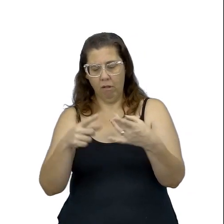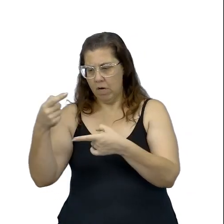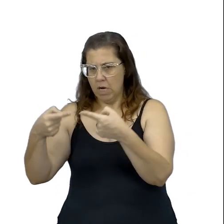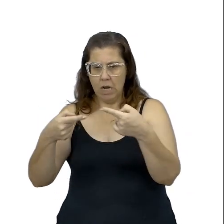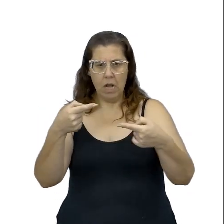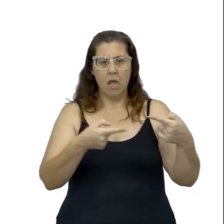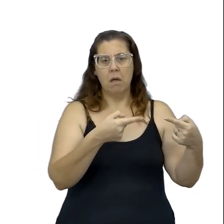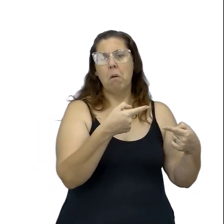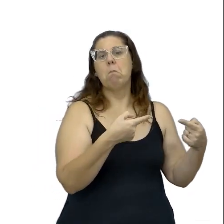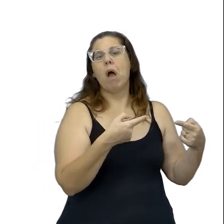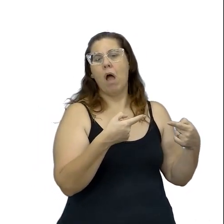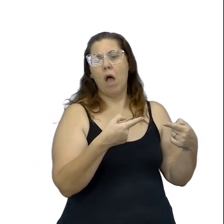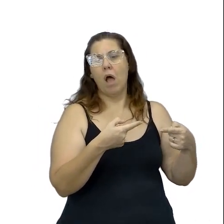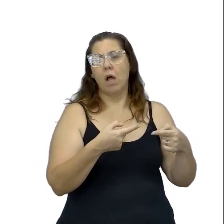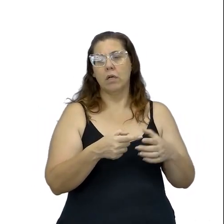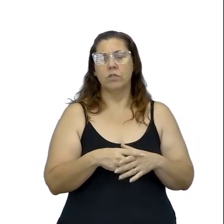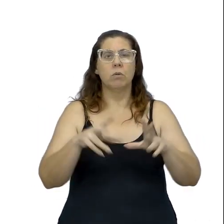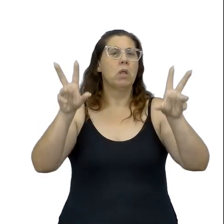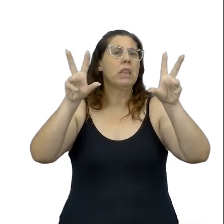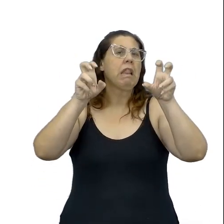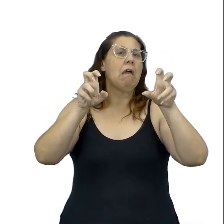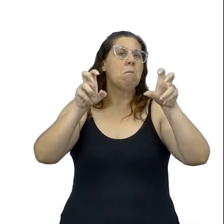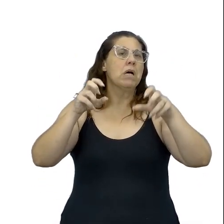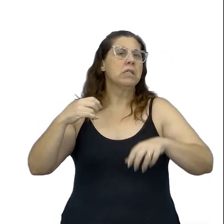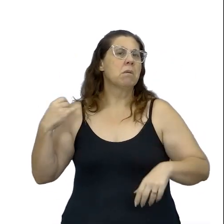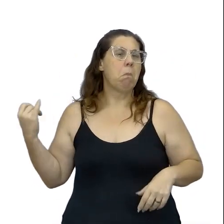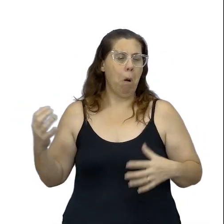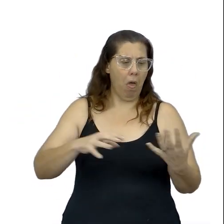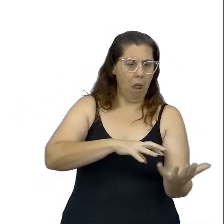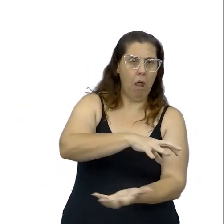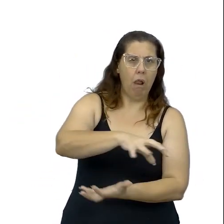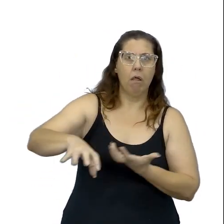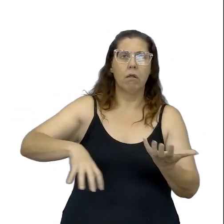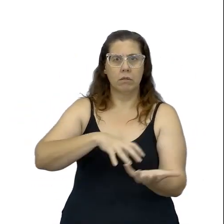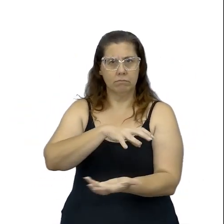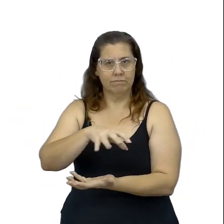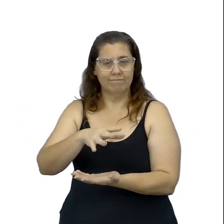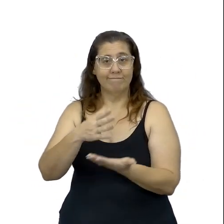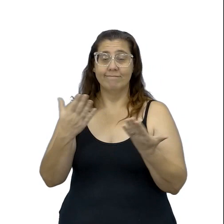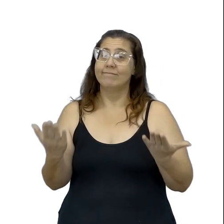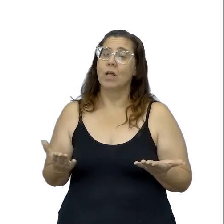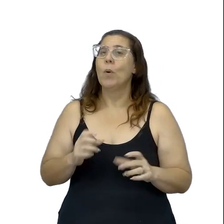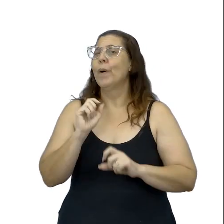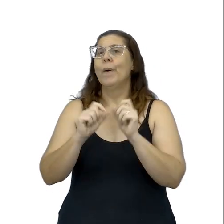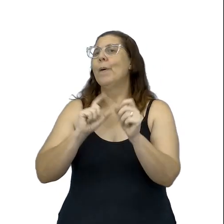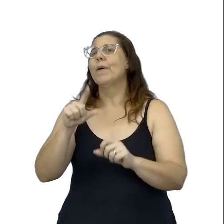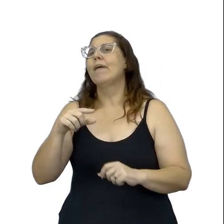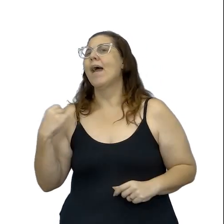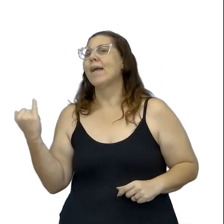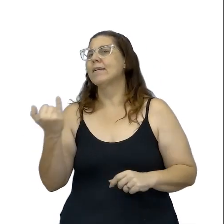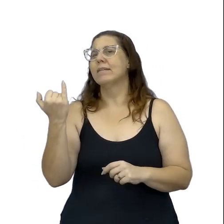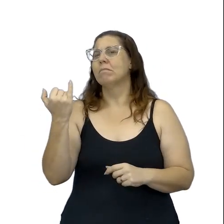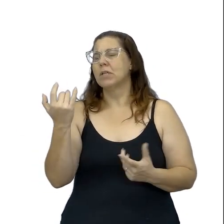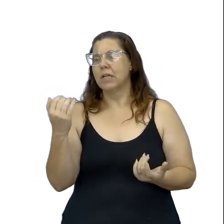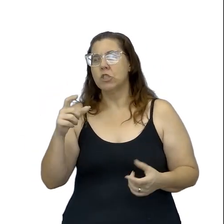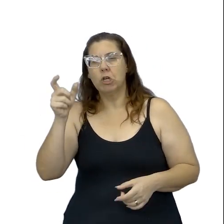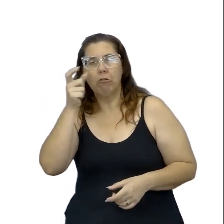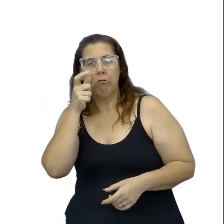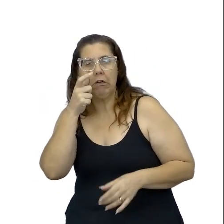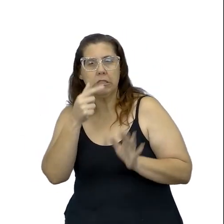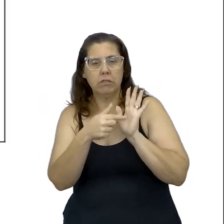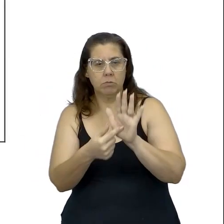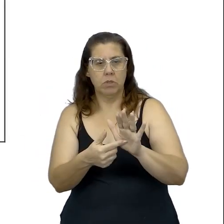Debates regrados, né? Sobre temas polêmicos envolvendo essa mesma temática, né? Então, o que seria mais interessante para a turma?